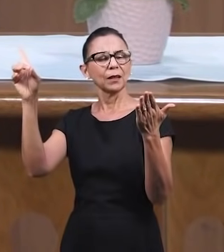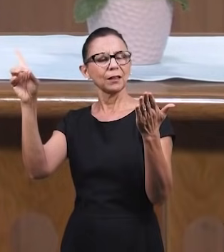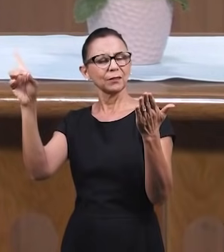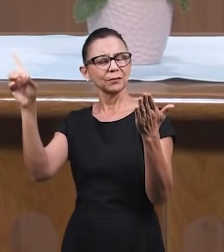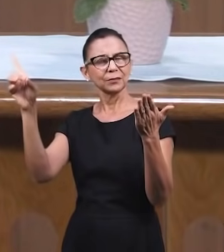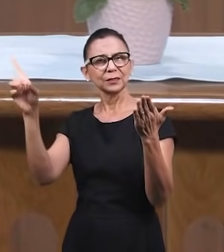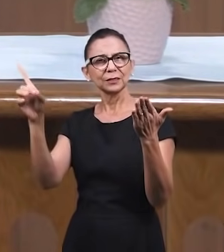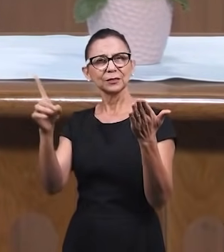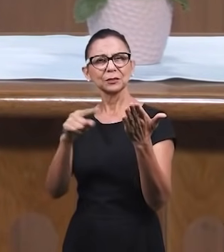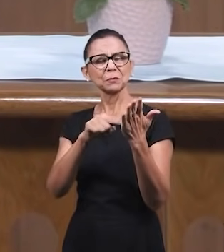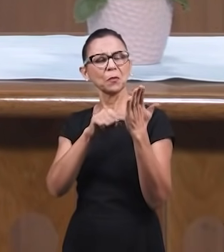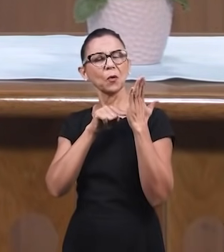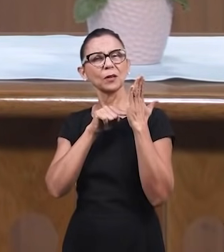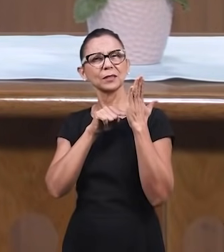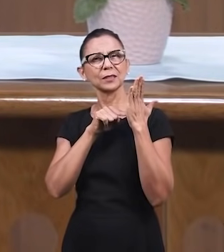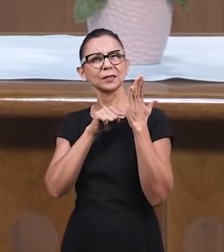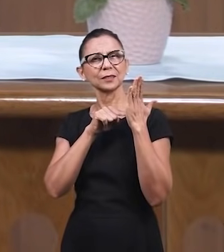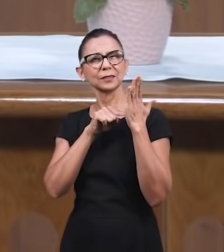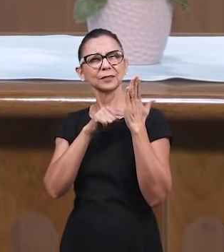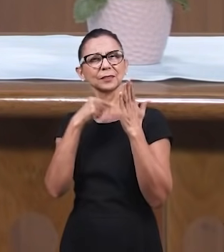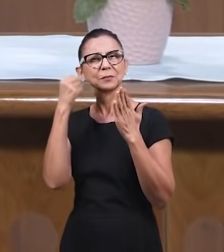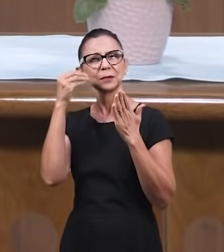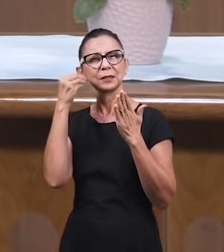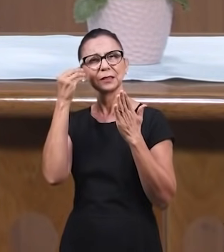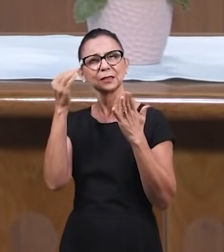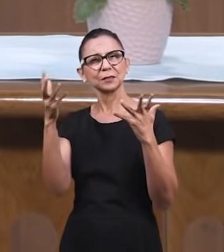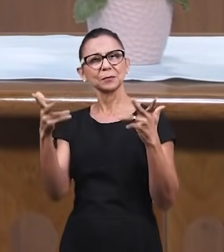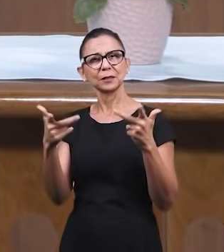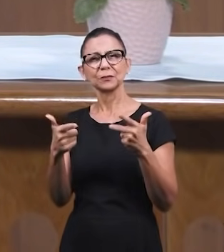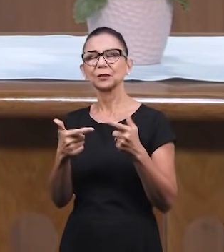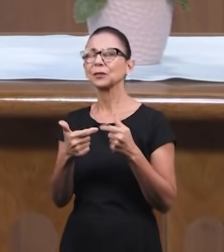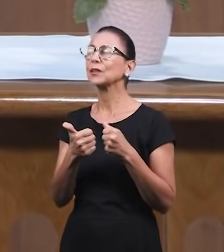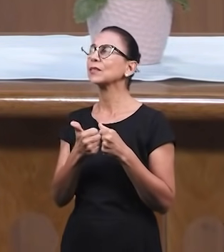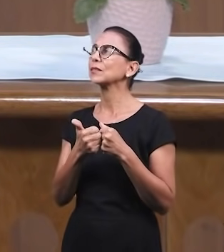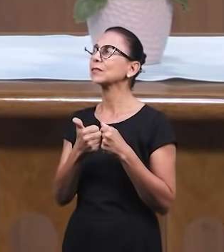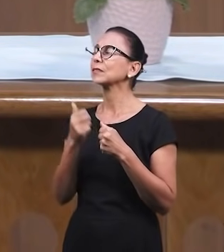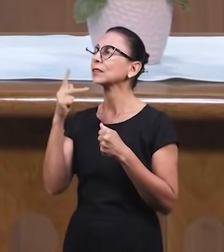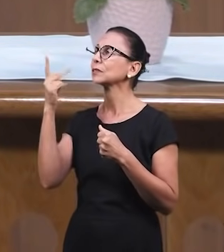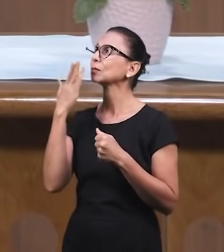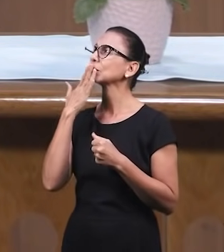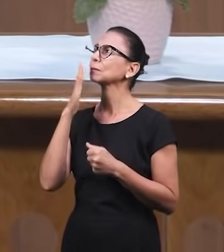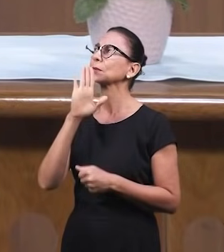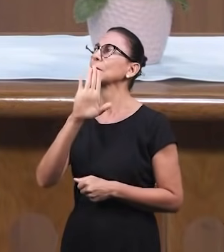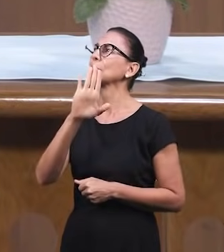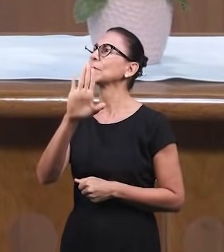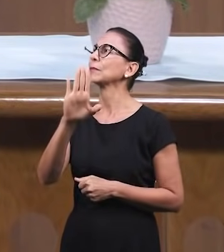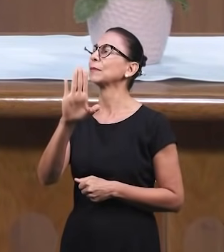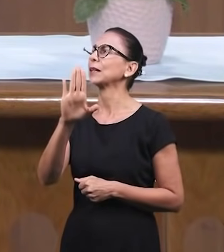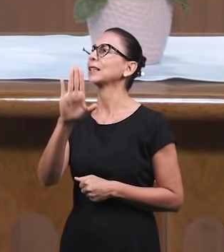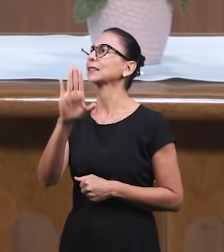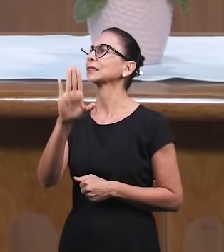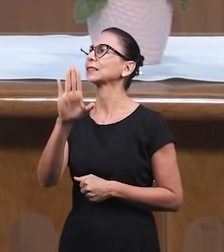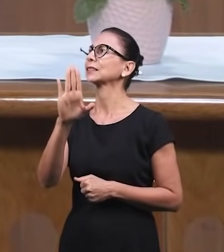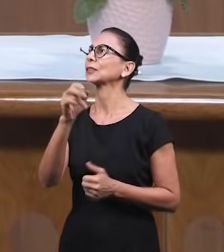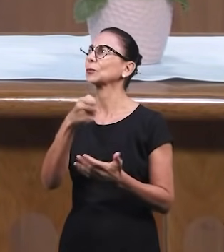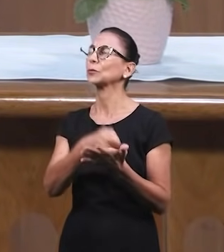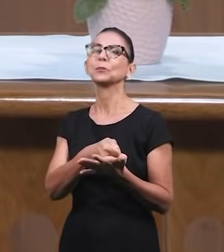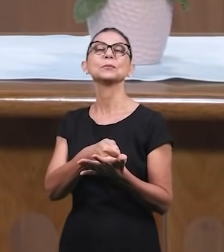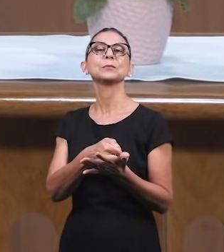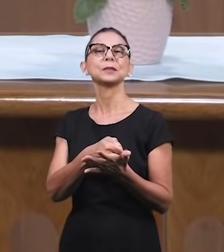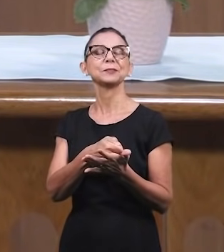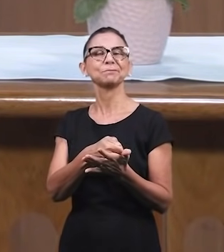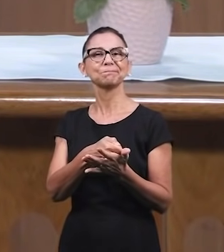tantas experiências gloriosas, promessas, Senhor, Tuas, e a Tua promessa, ela não volta